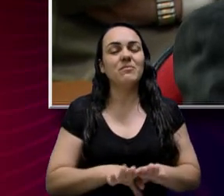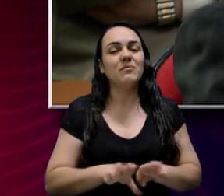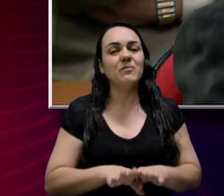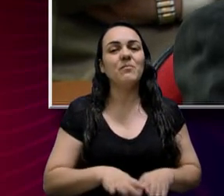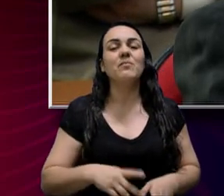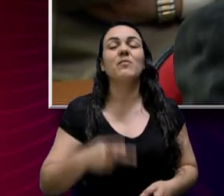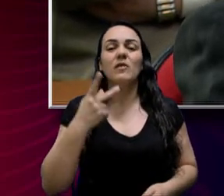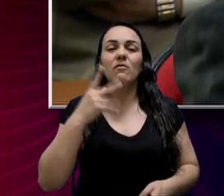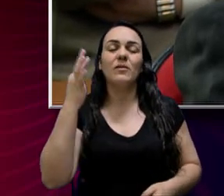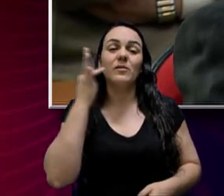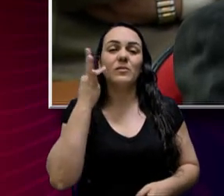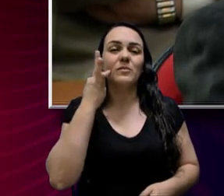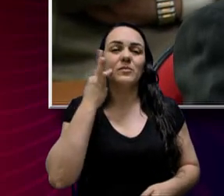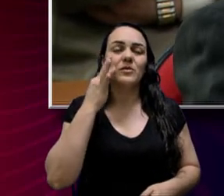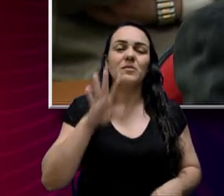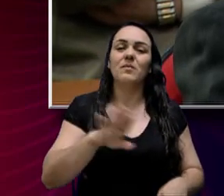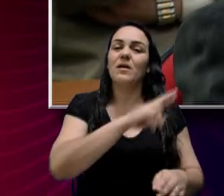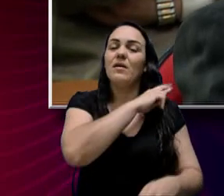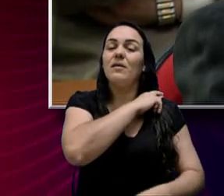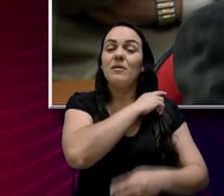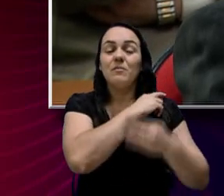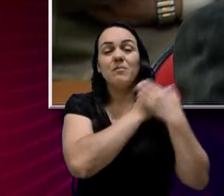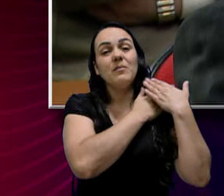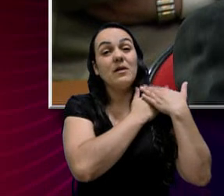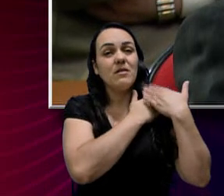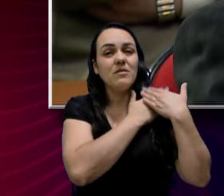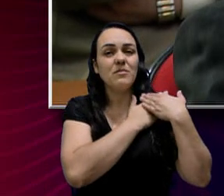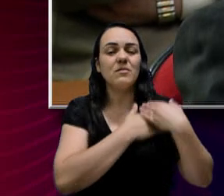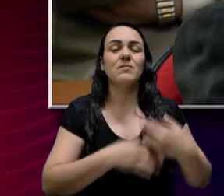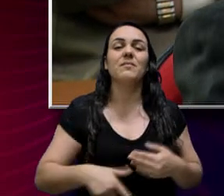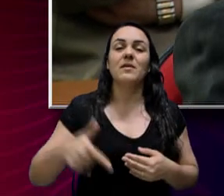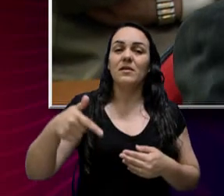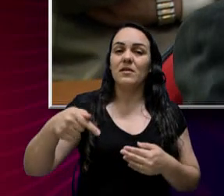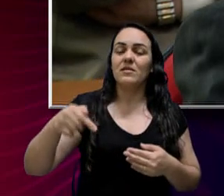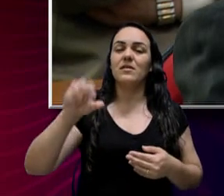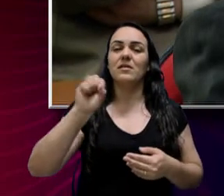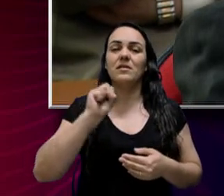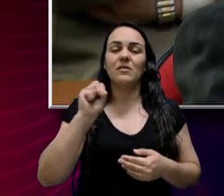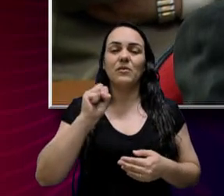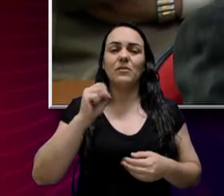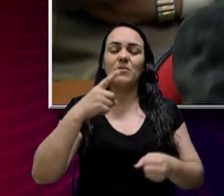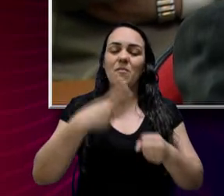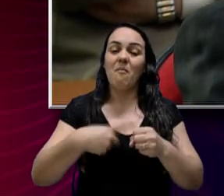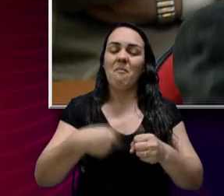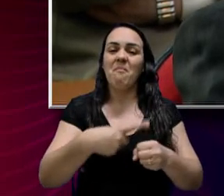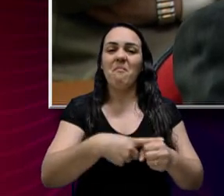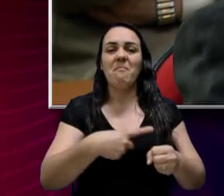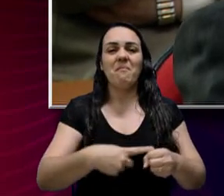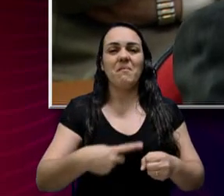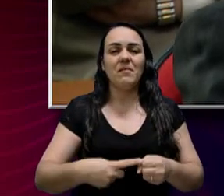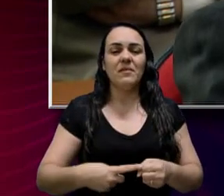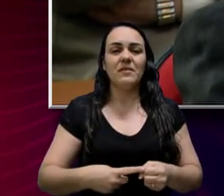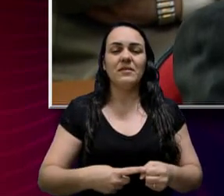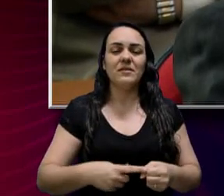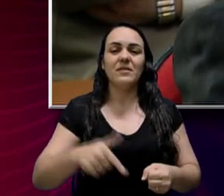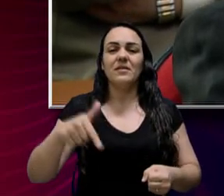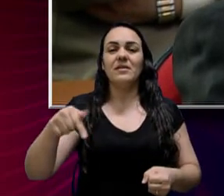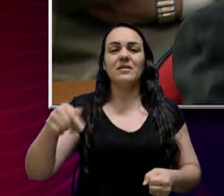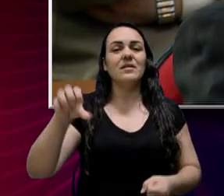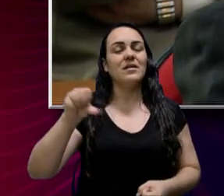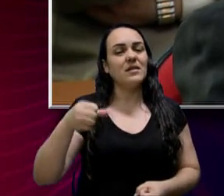Dini já falou, é responsável por 78 municípios, minto, 79, é que eu estou sem